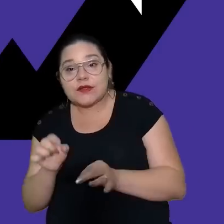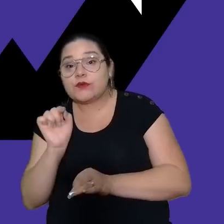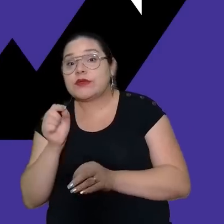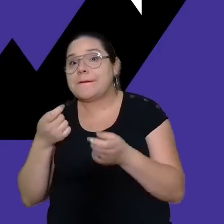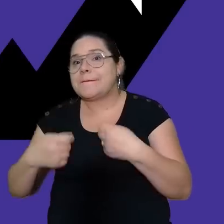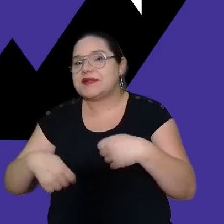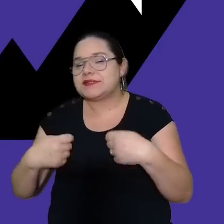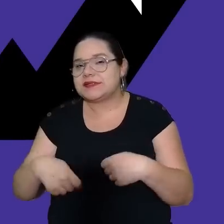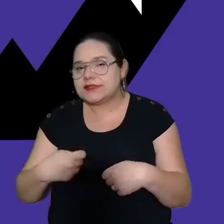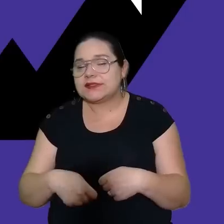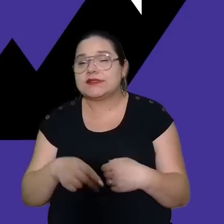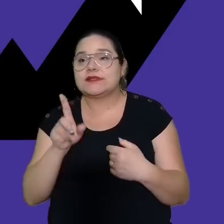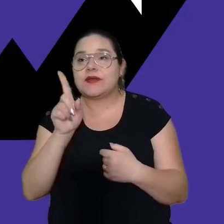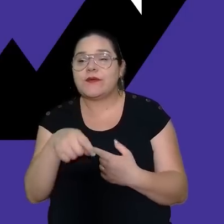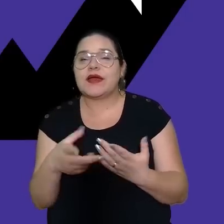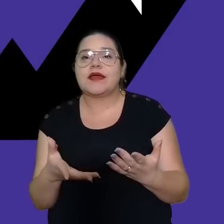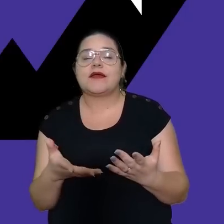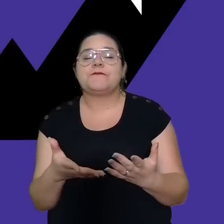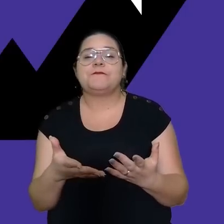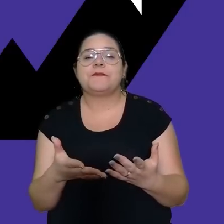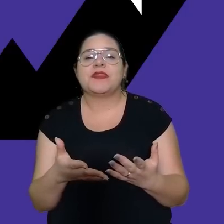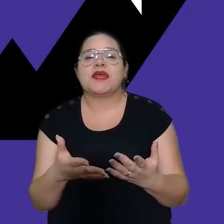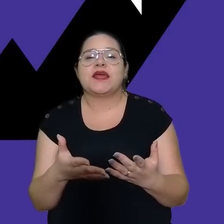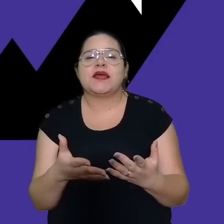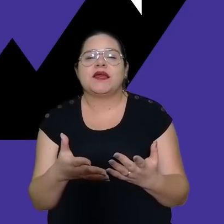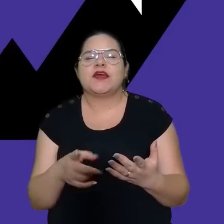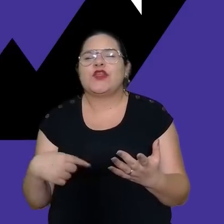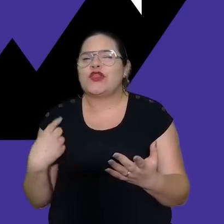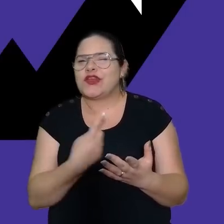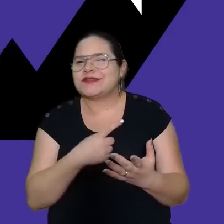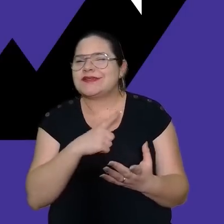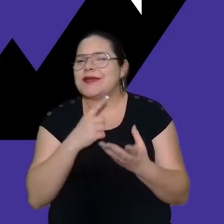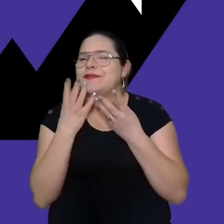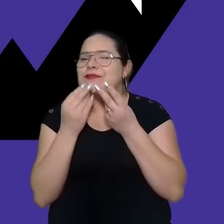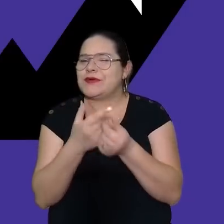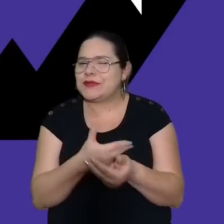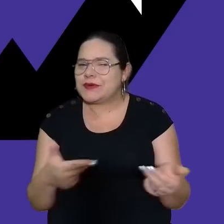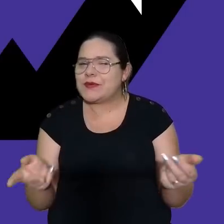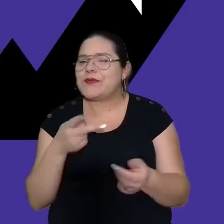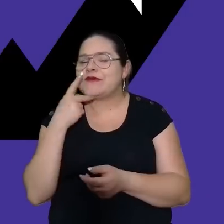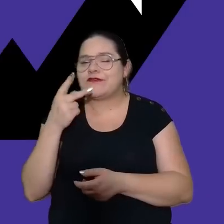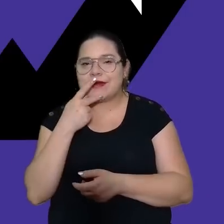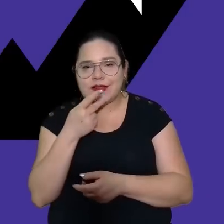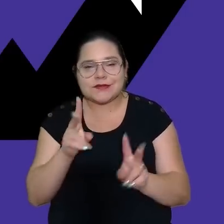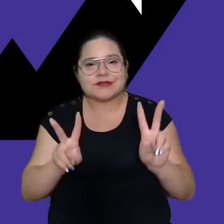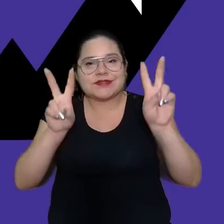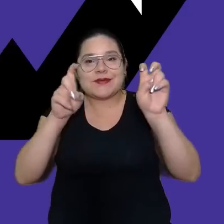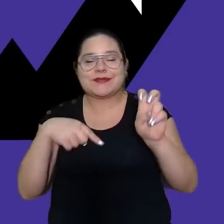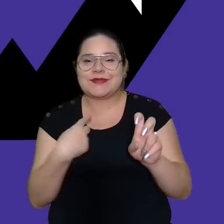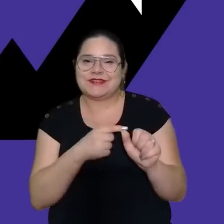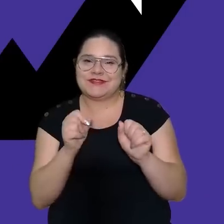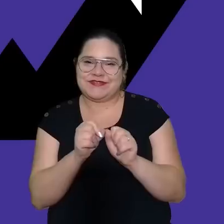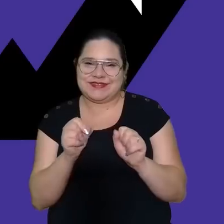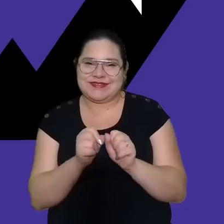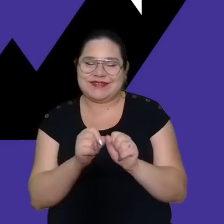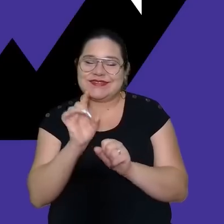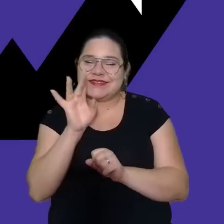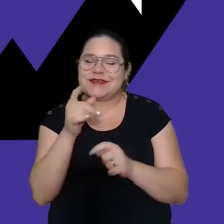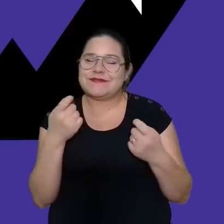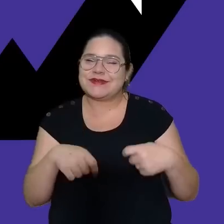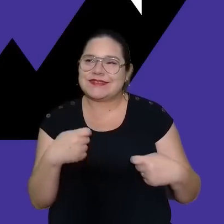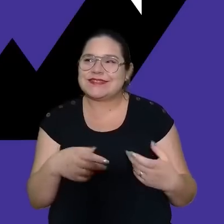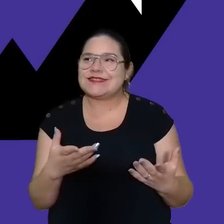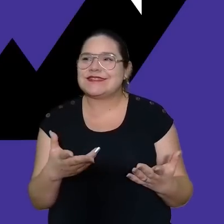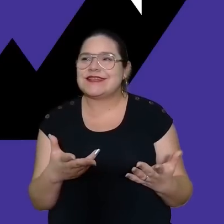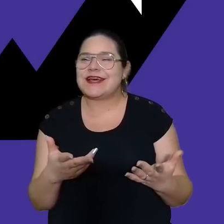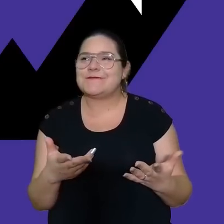nós temos muito para falar daquilo que a gente faz, só precisa, até eu diria, né, não